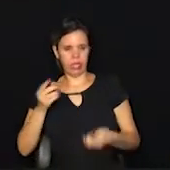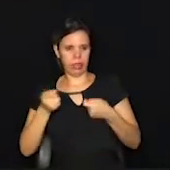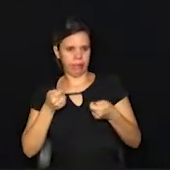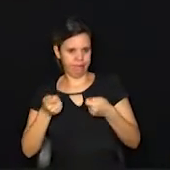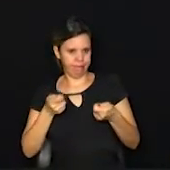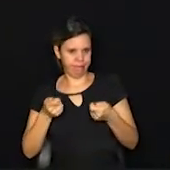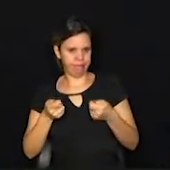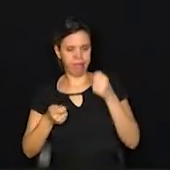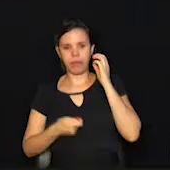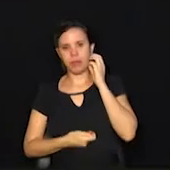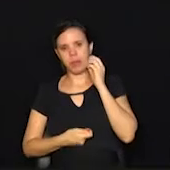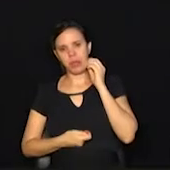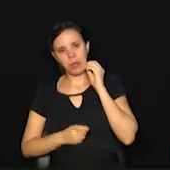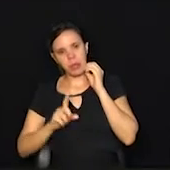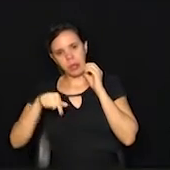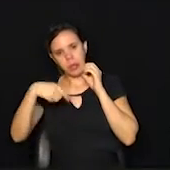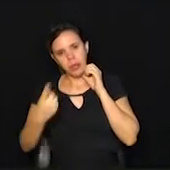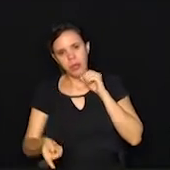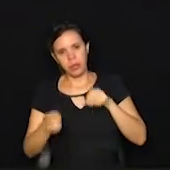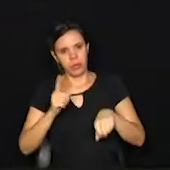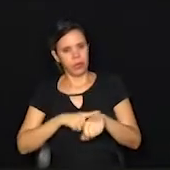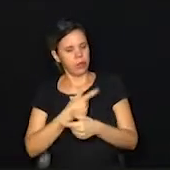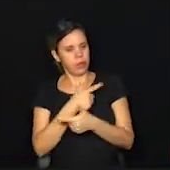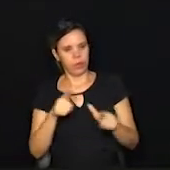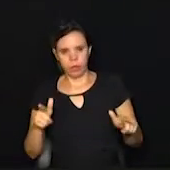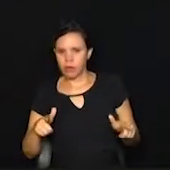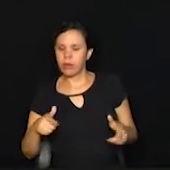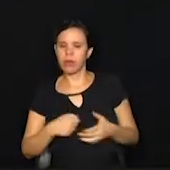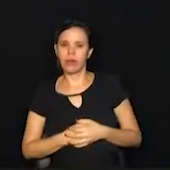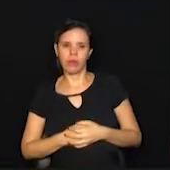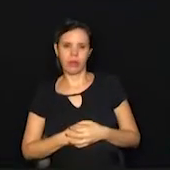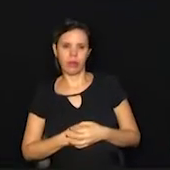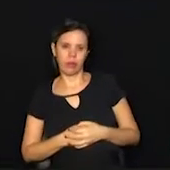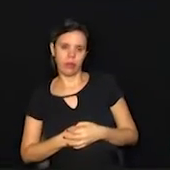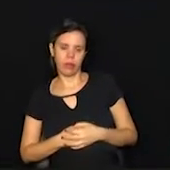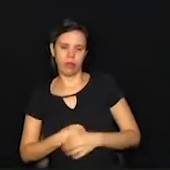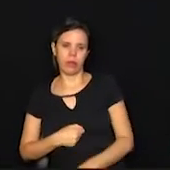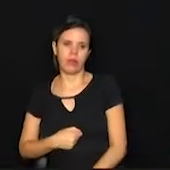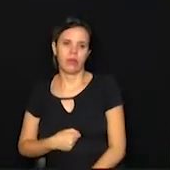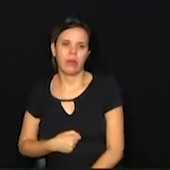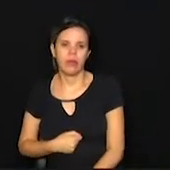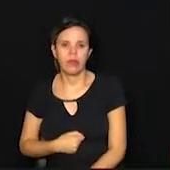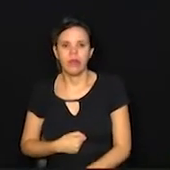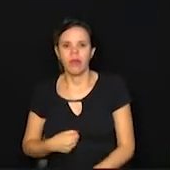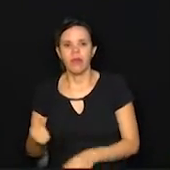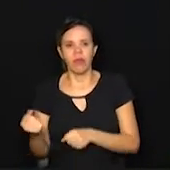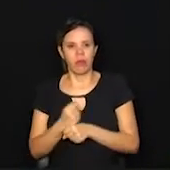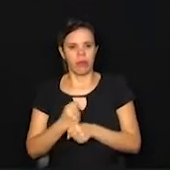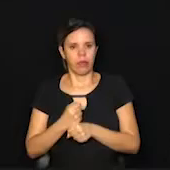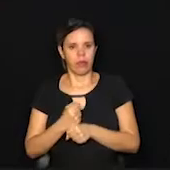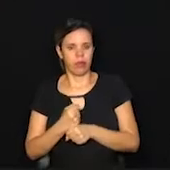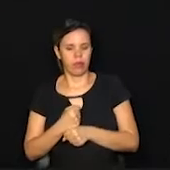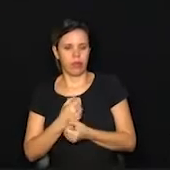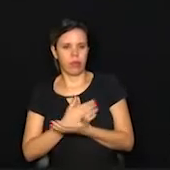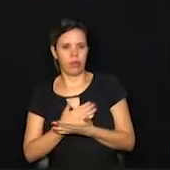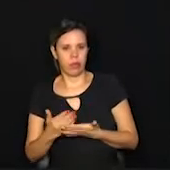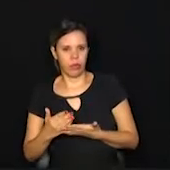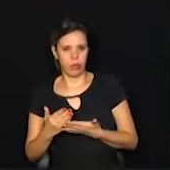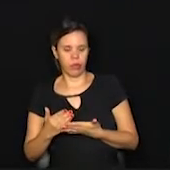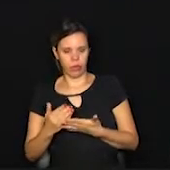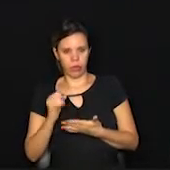mais depois de um certo tempo não obtém esse então a os anos 70 São começam